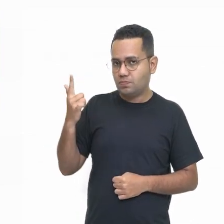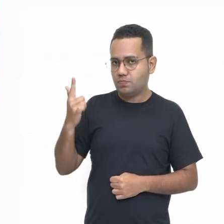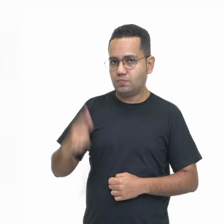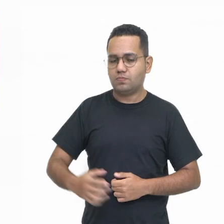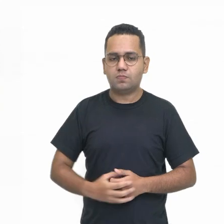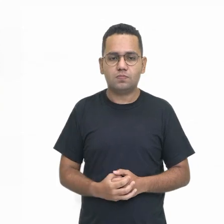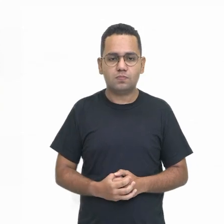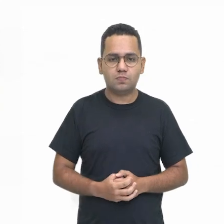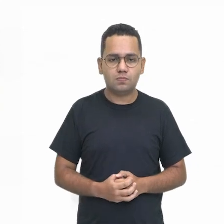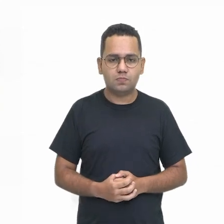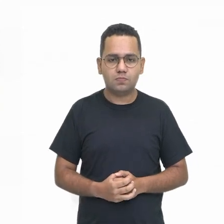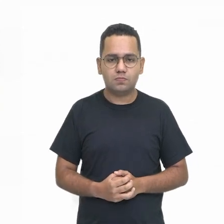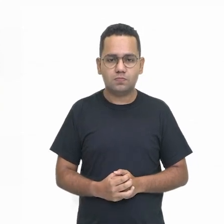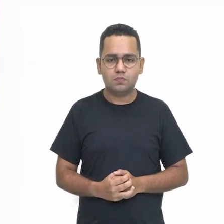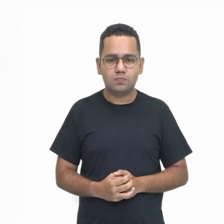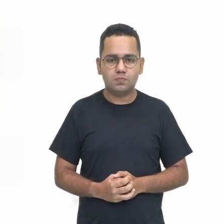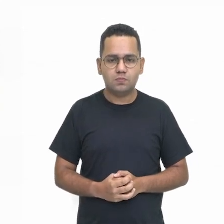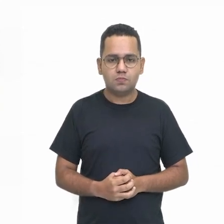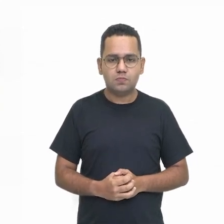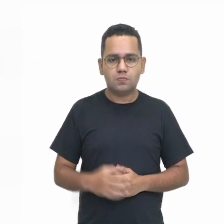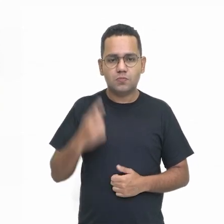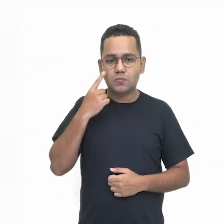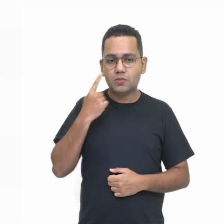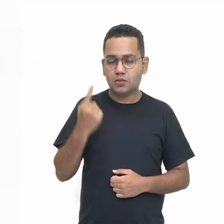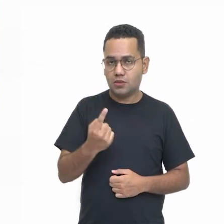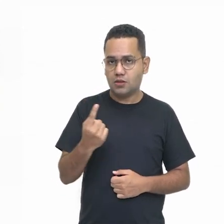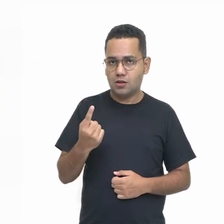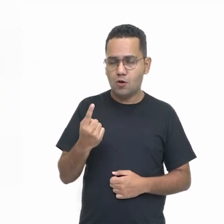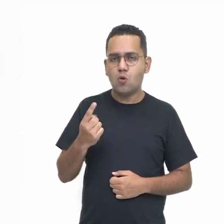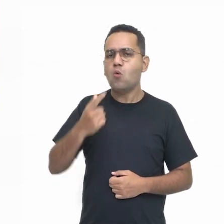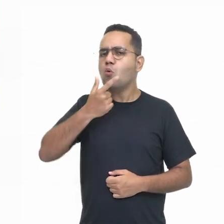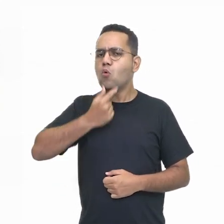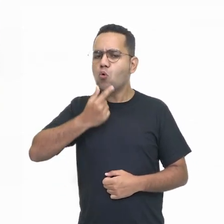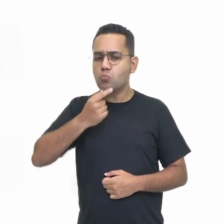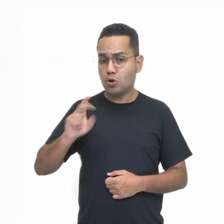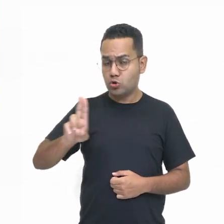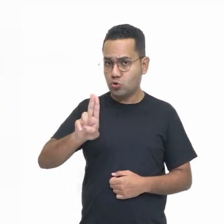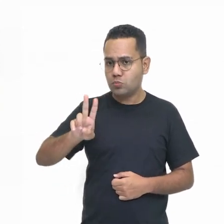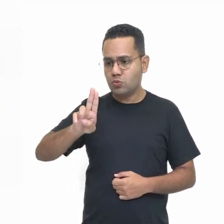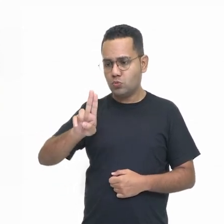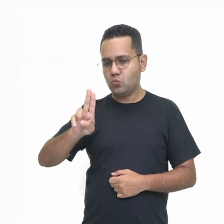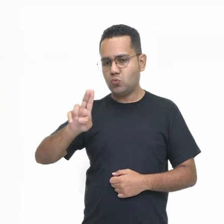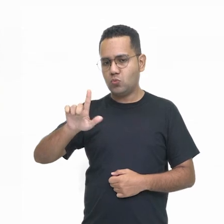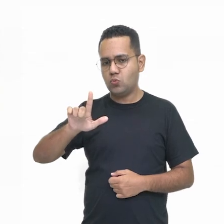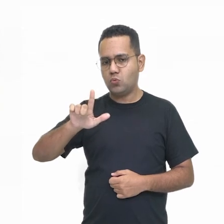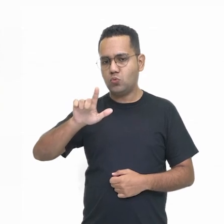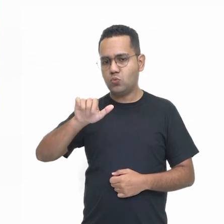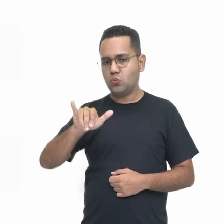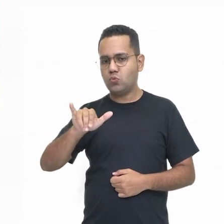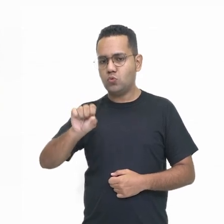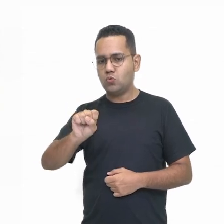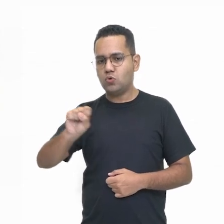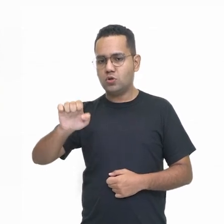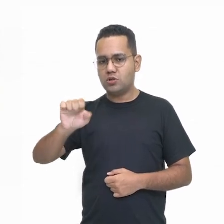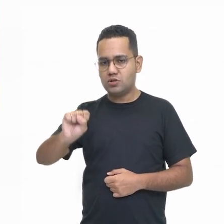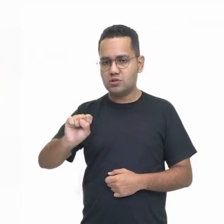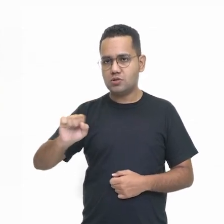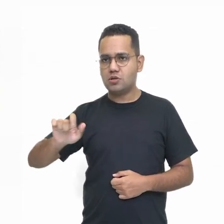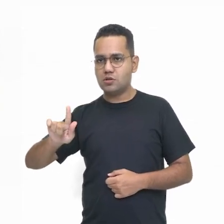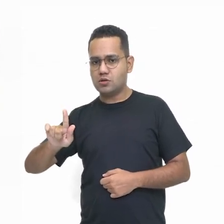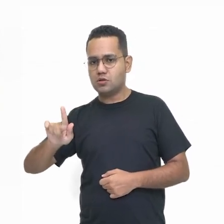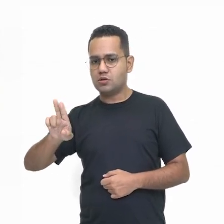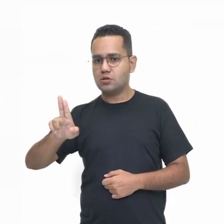né, Ulisses Guimarães, figura, né, emblemática da nossa Constituição, né, durante